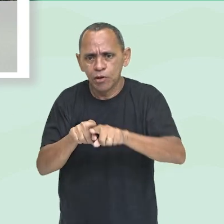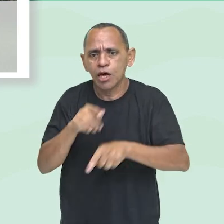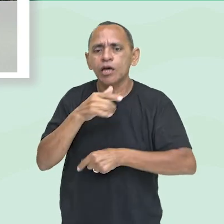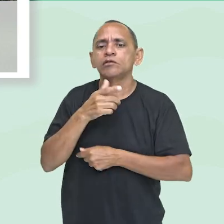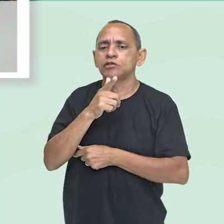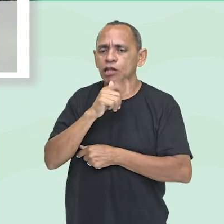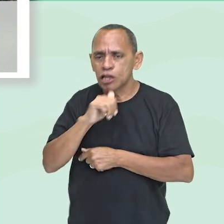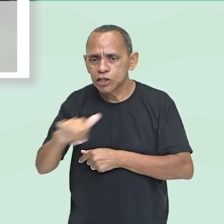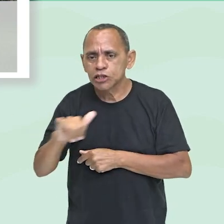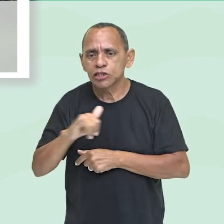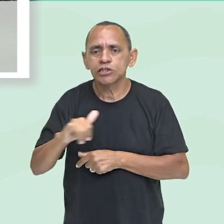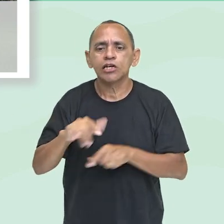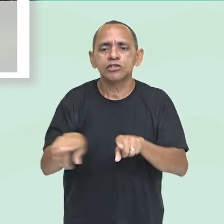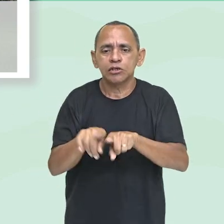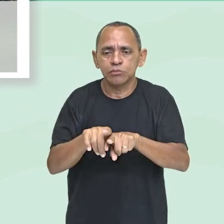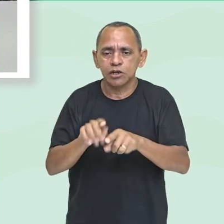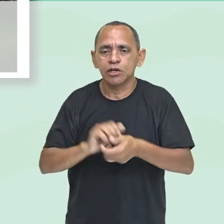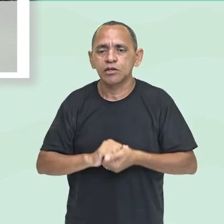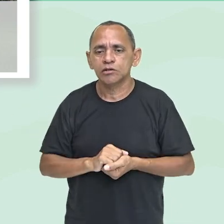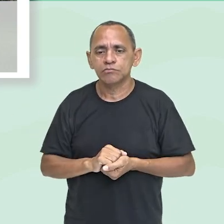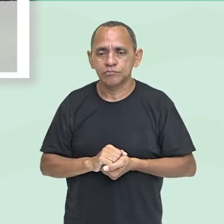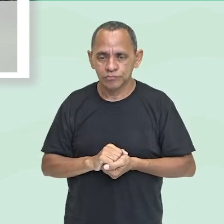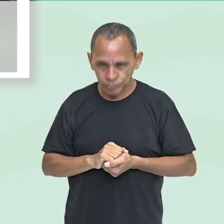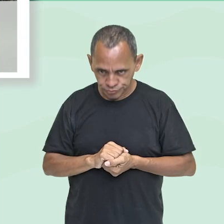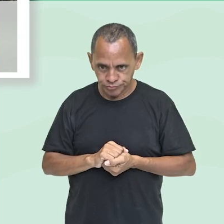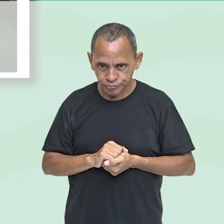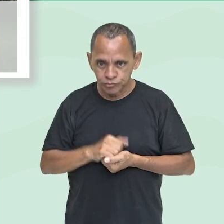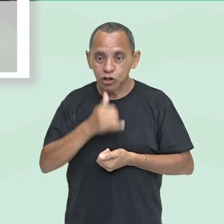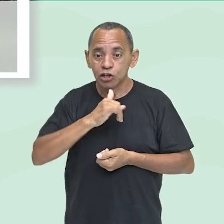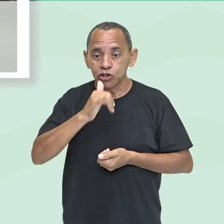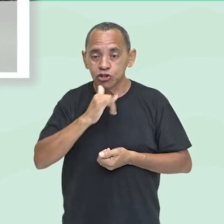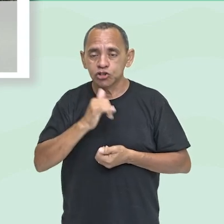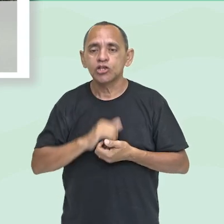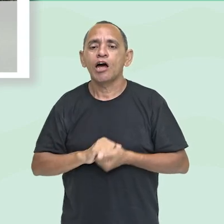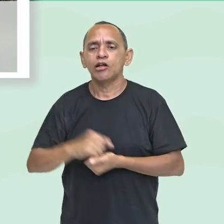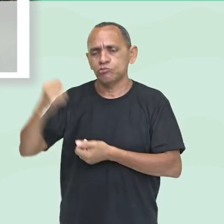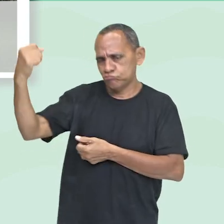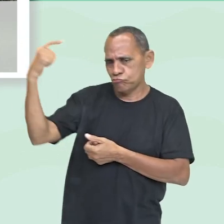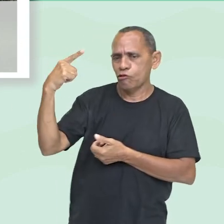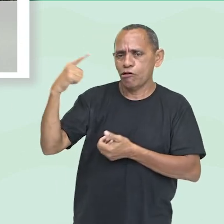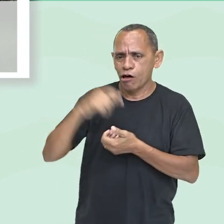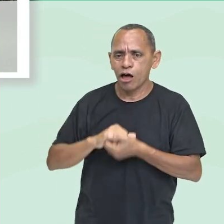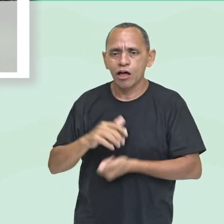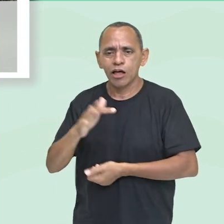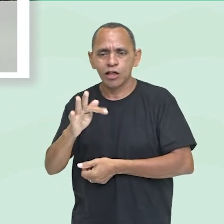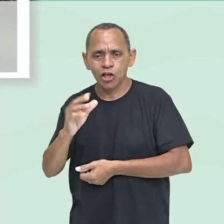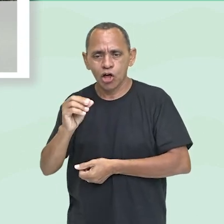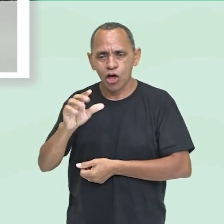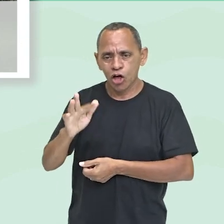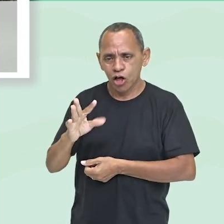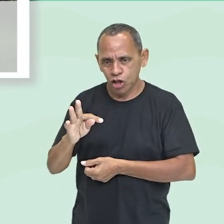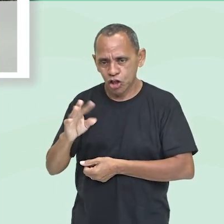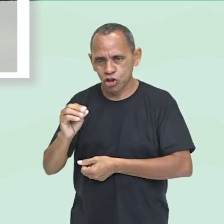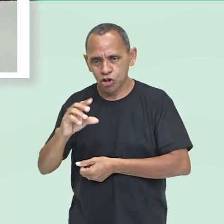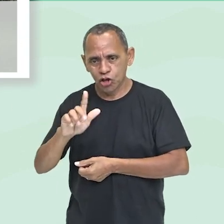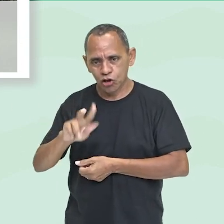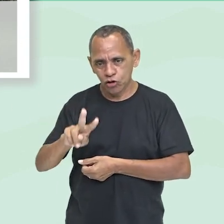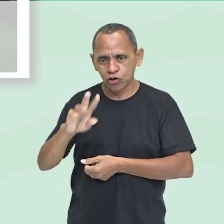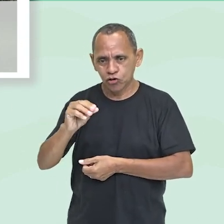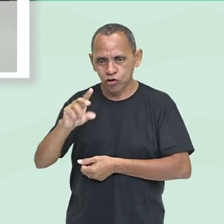a eletricidade, damos o nome de energia solar fotovoltaica. Mas como isso funciona? Na verdade, é bem